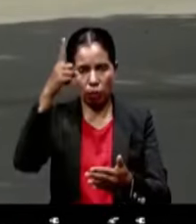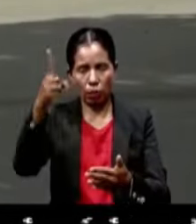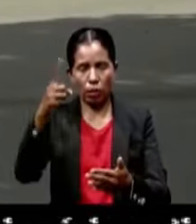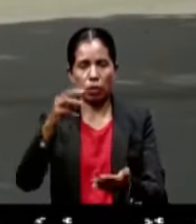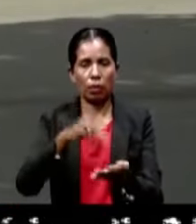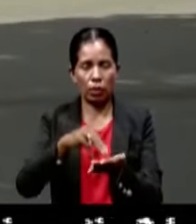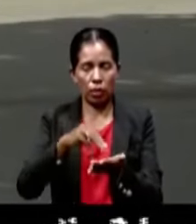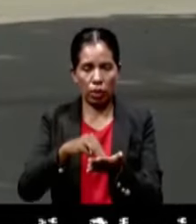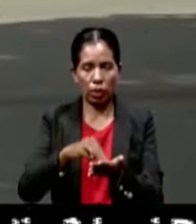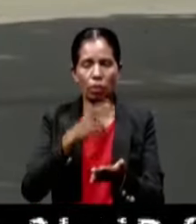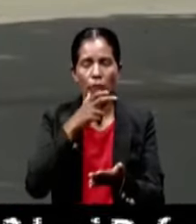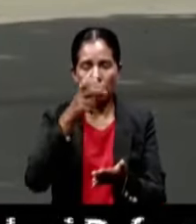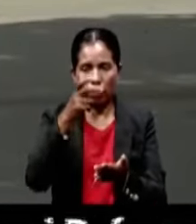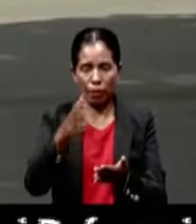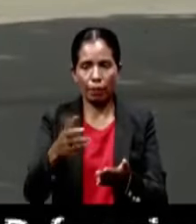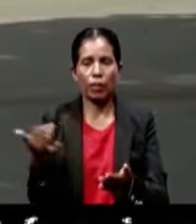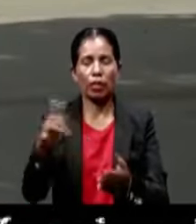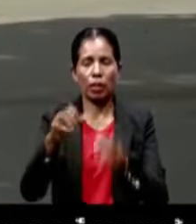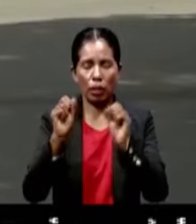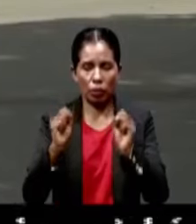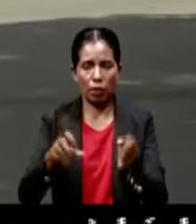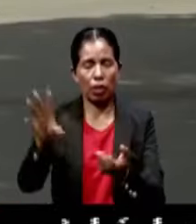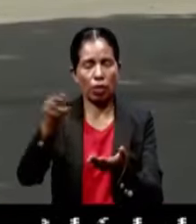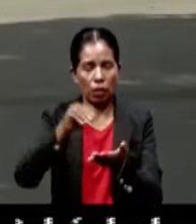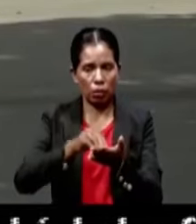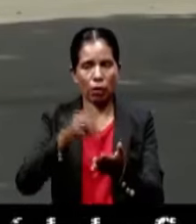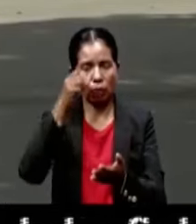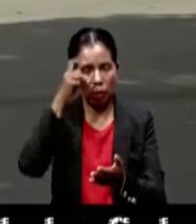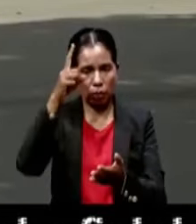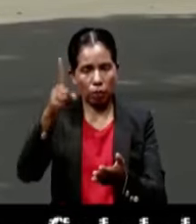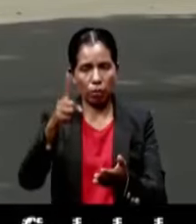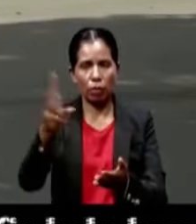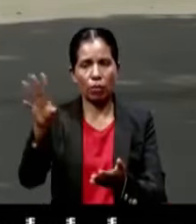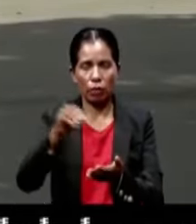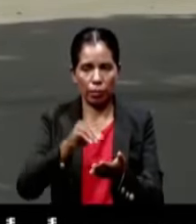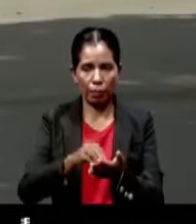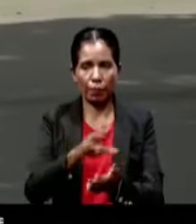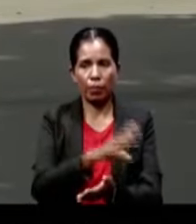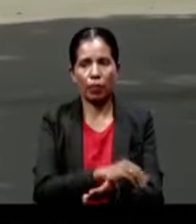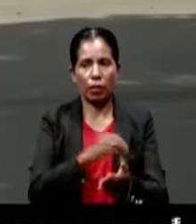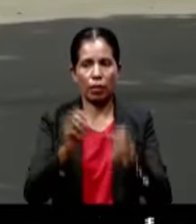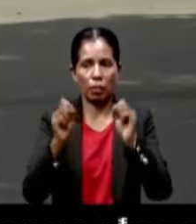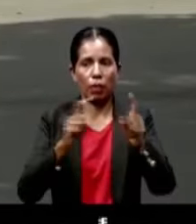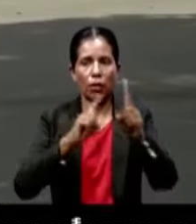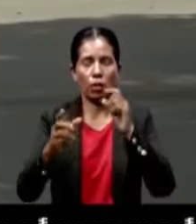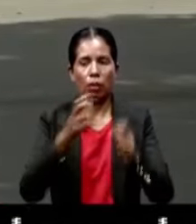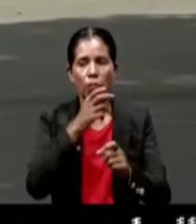materia portugues ho ótimo, ka sira bele capta, comprende, no imita, esencialmente,